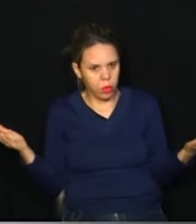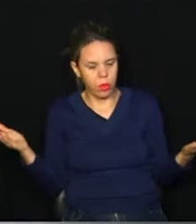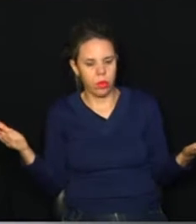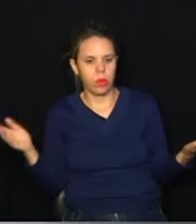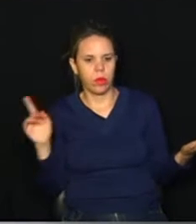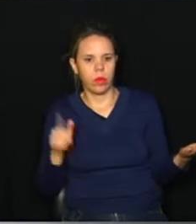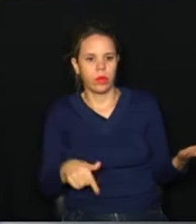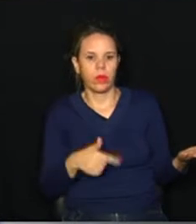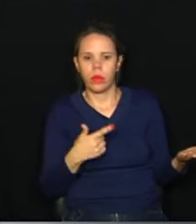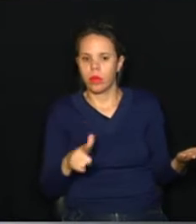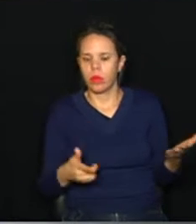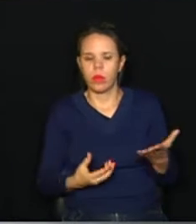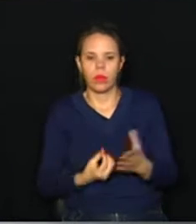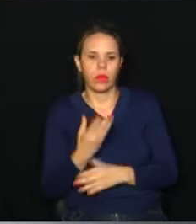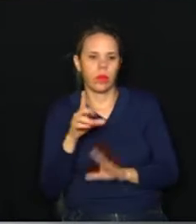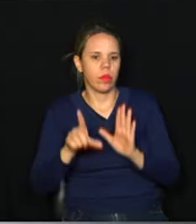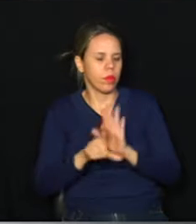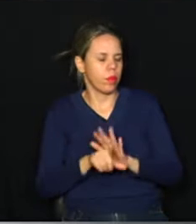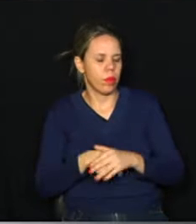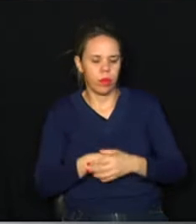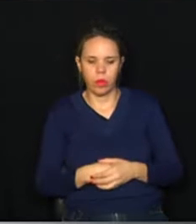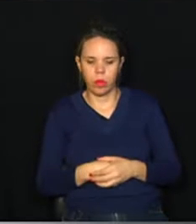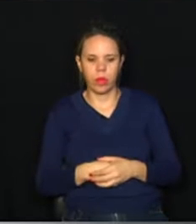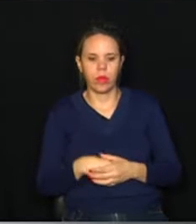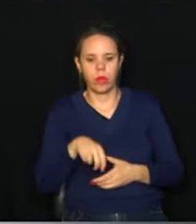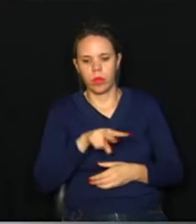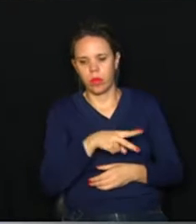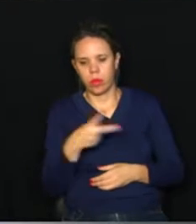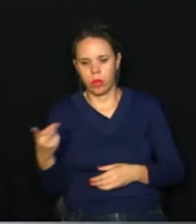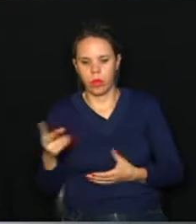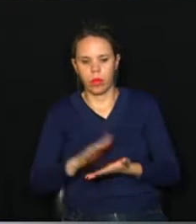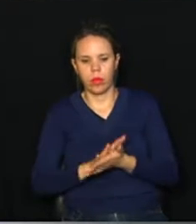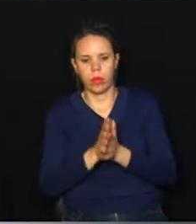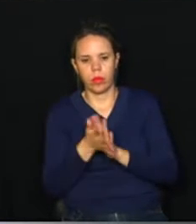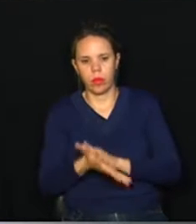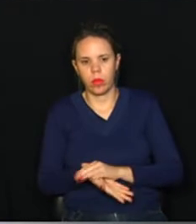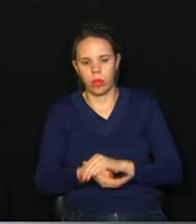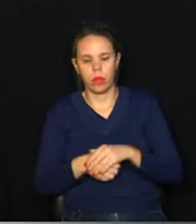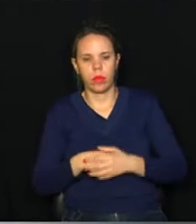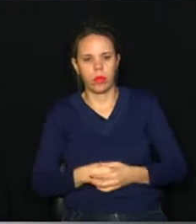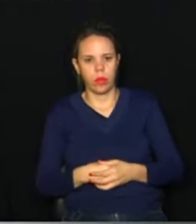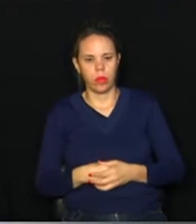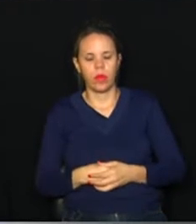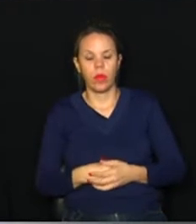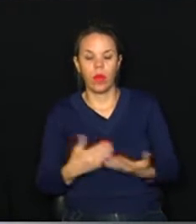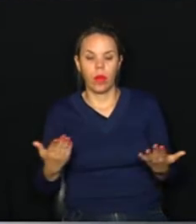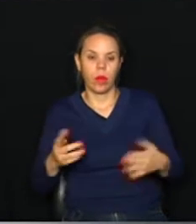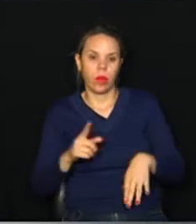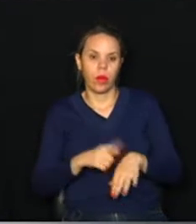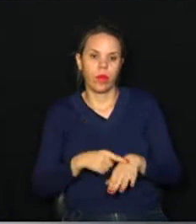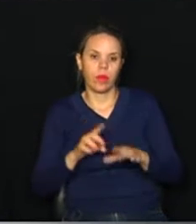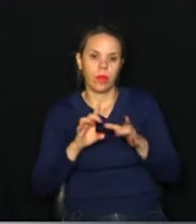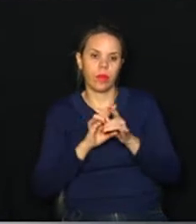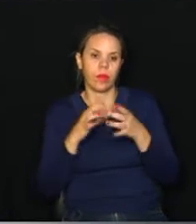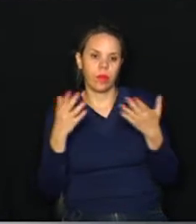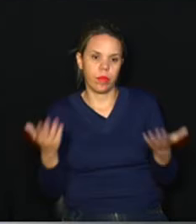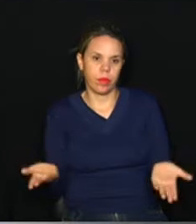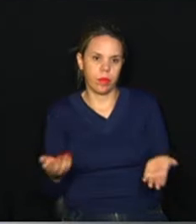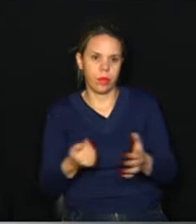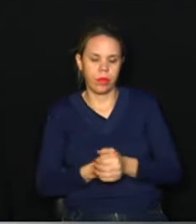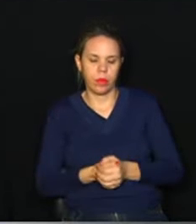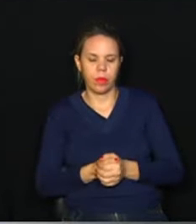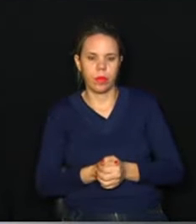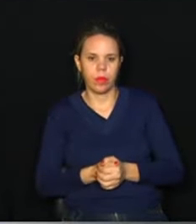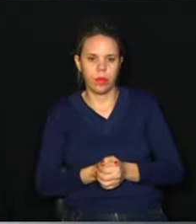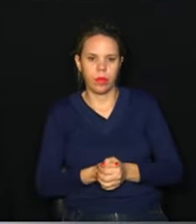coisa que não foi prevista na lei. Ao contrário, foi destruída. Então, por hora é isso, eu fico à disposição para